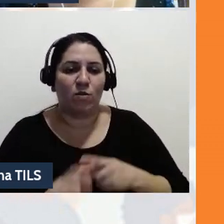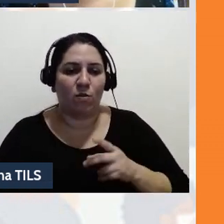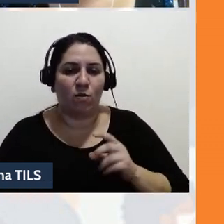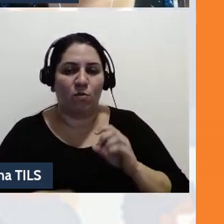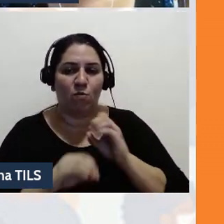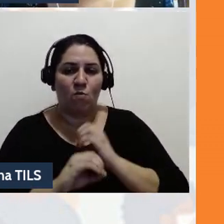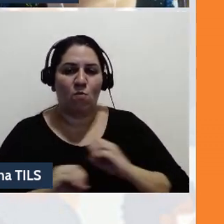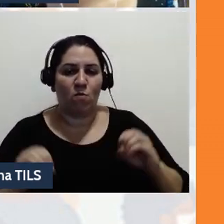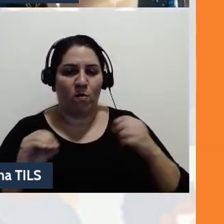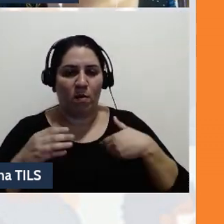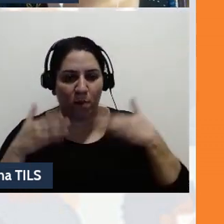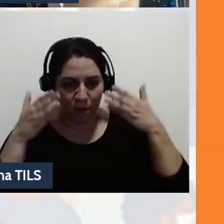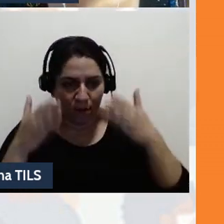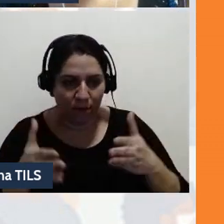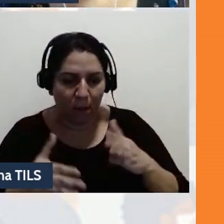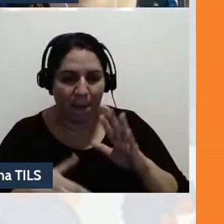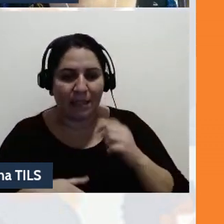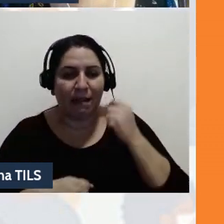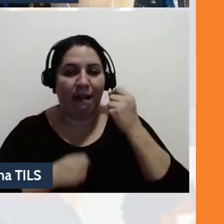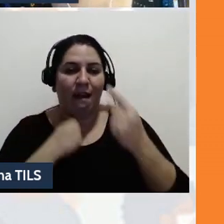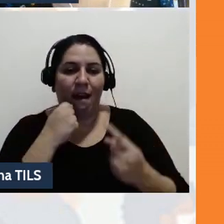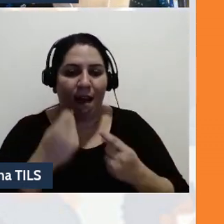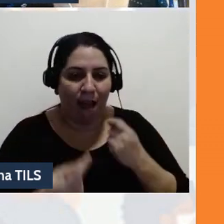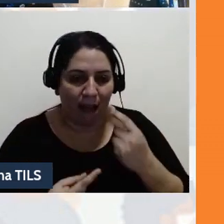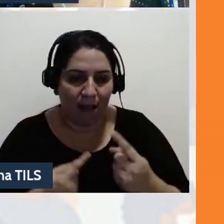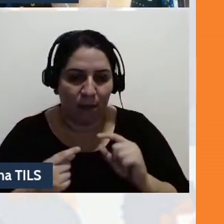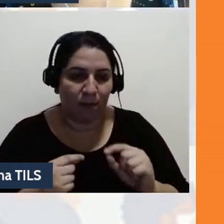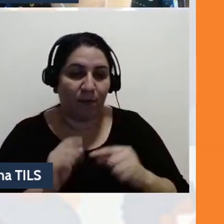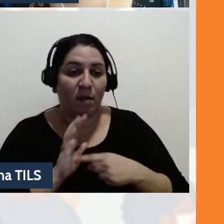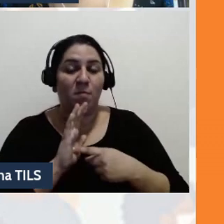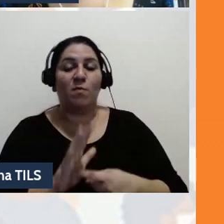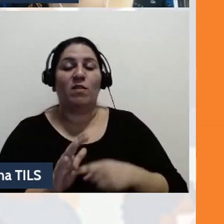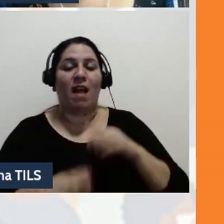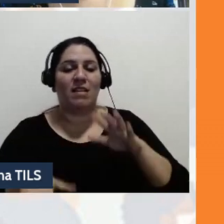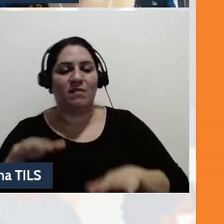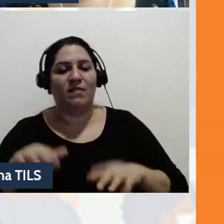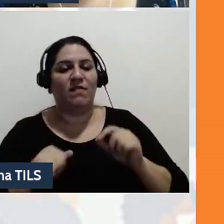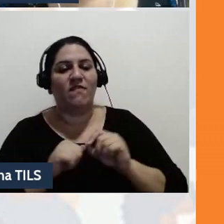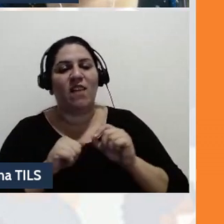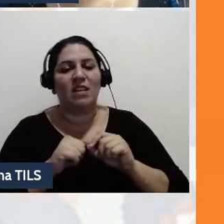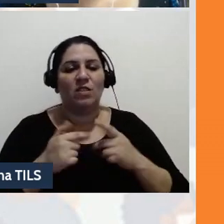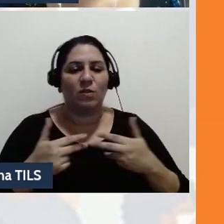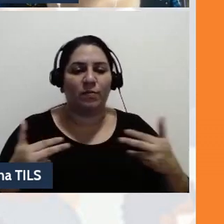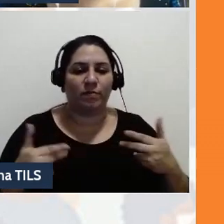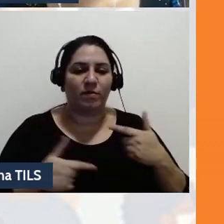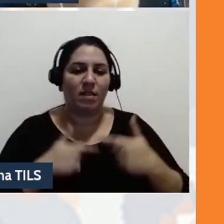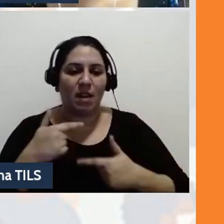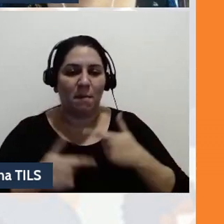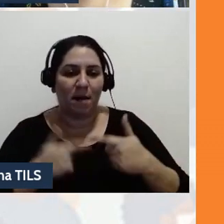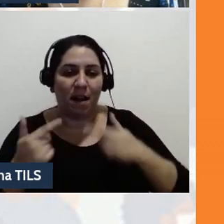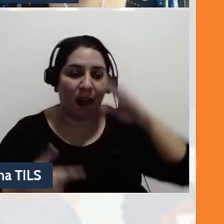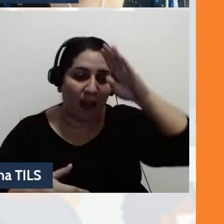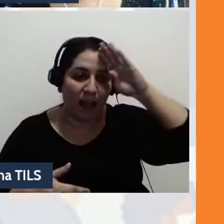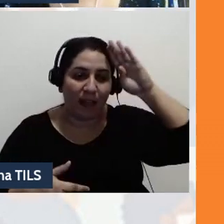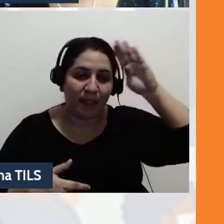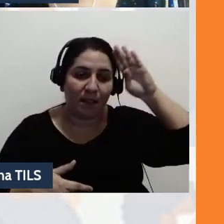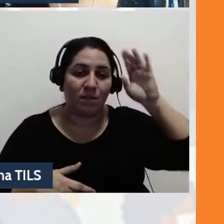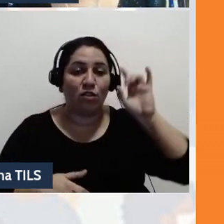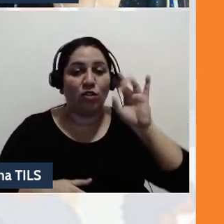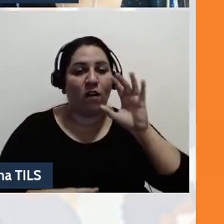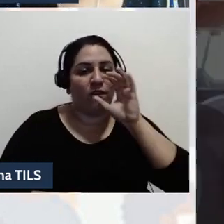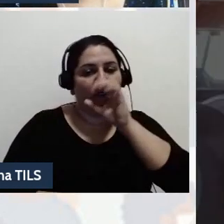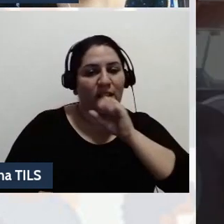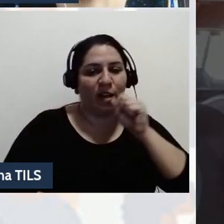de dedicação, mas era muito raro. E geralmente faço atividades, né, de trabalhos acadêmicos, etc., nos finais de